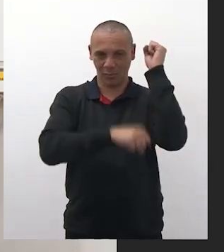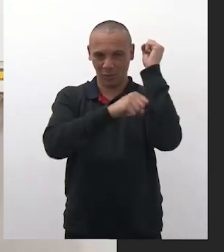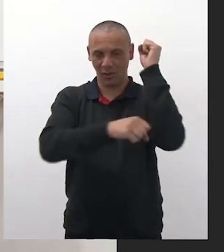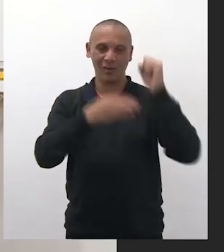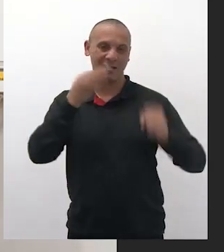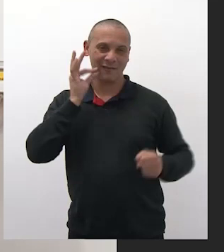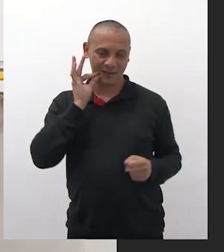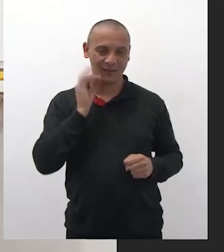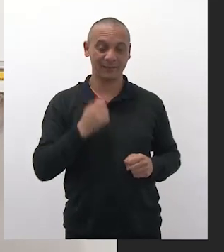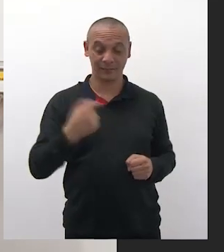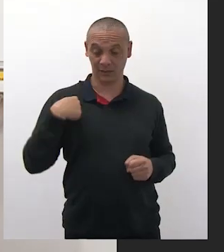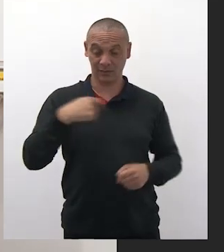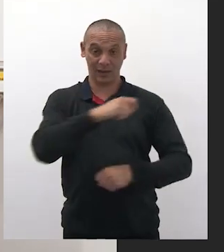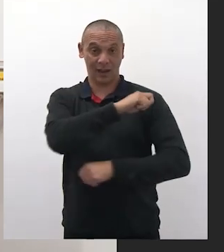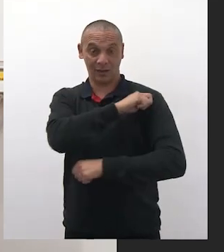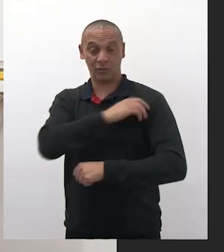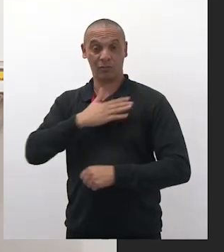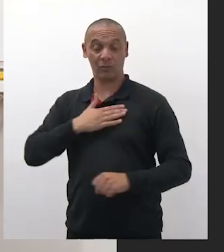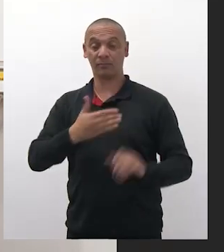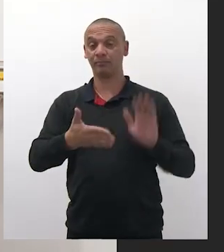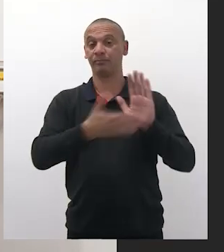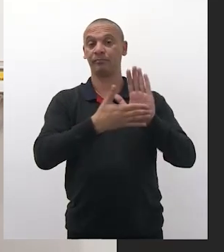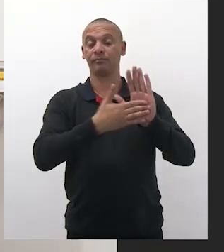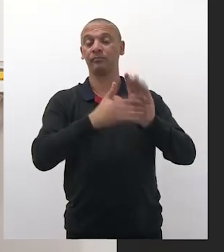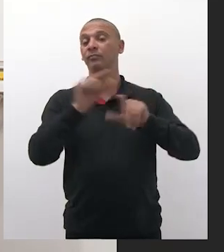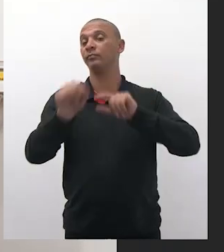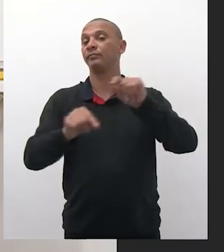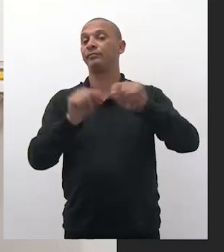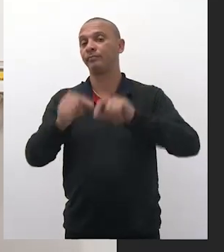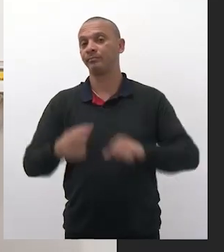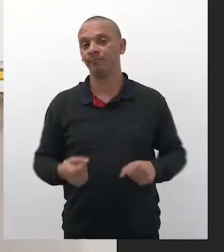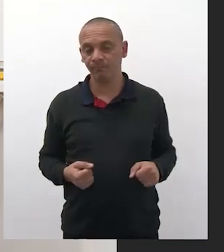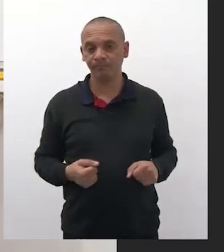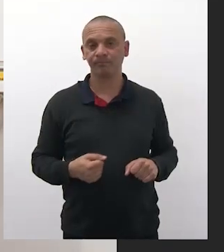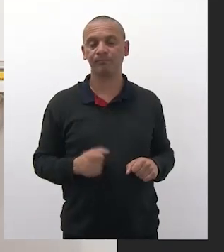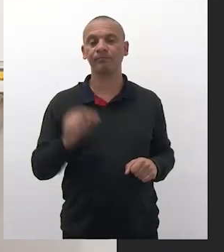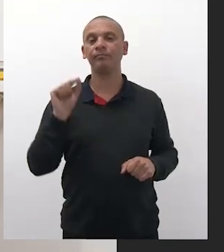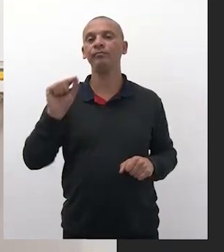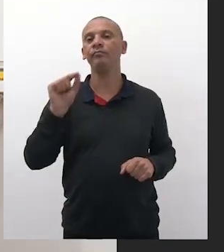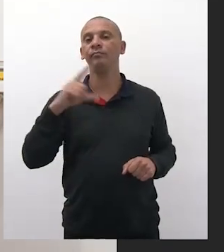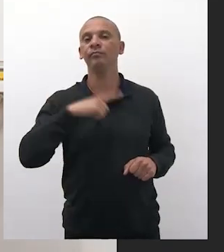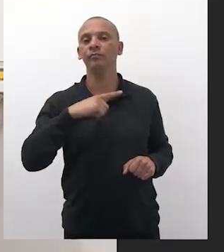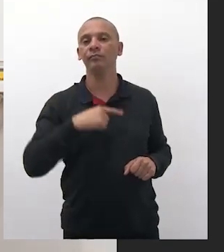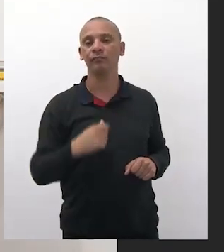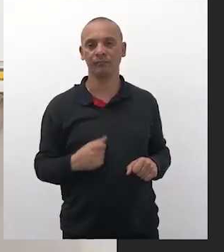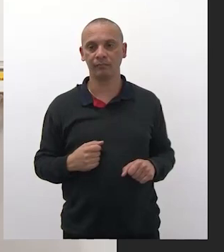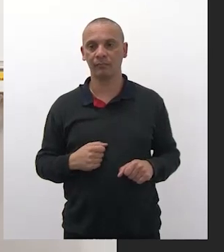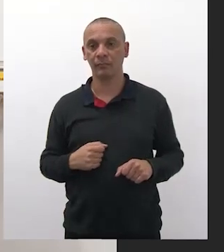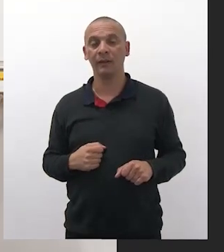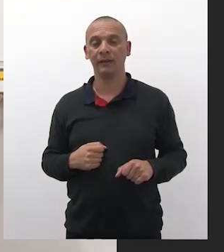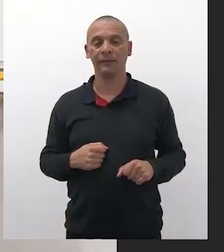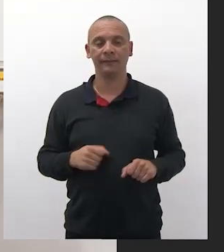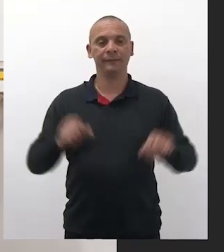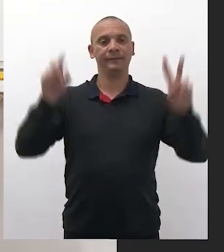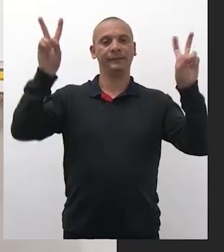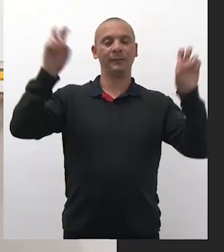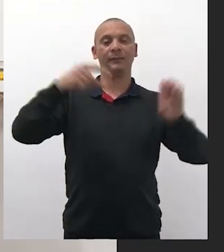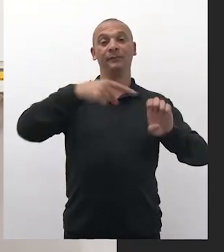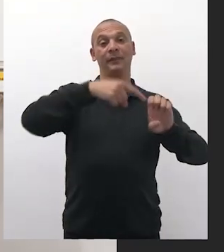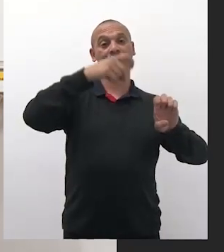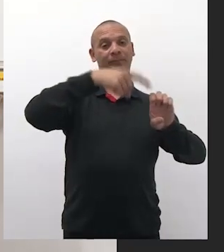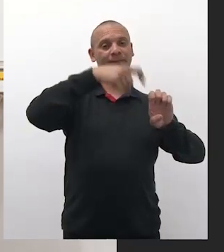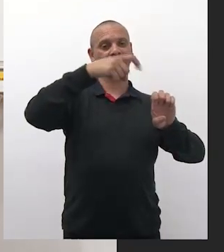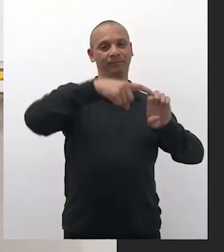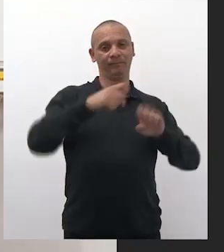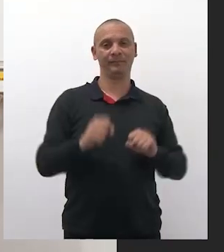Eu trouxe para os meus alunos a proposta, era uma eletiva de empreendedorismo. Vamos